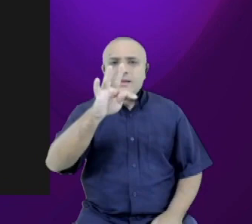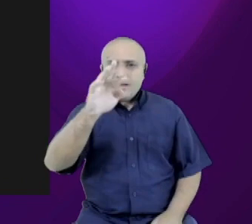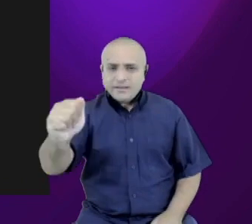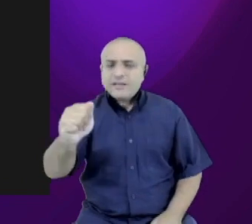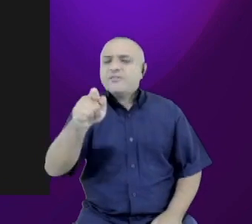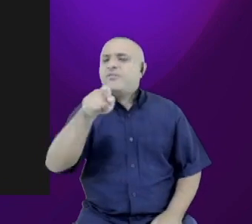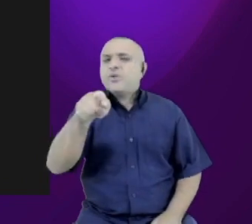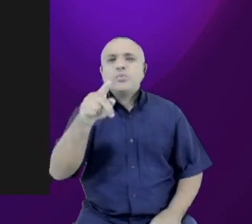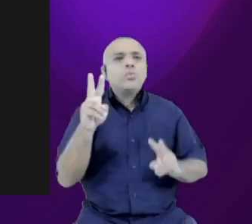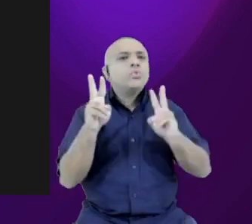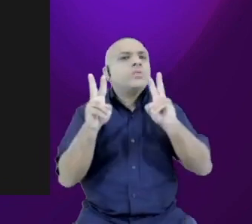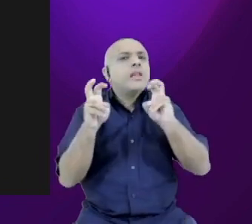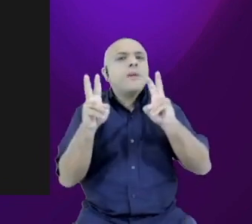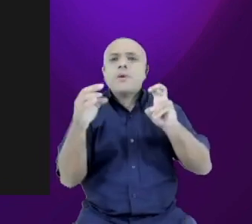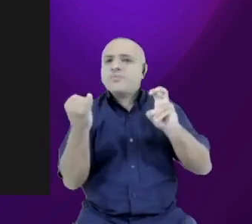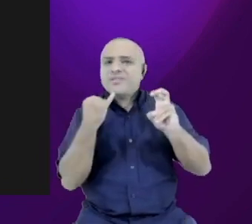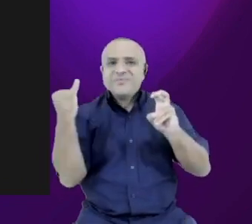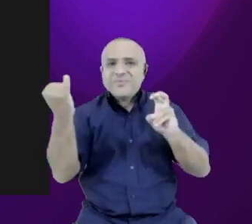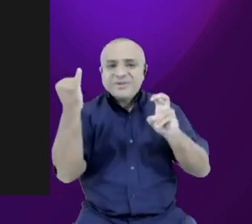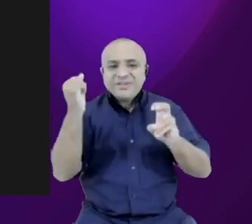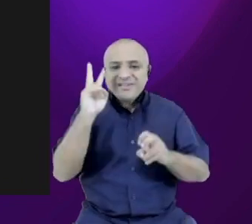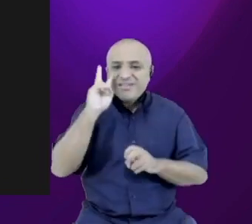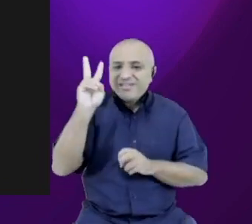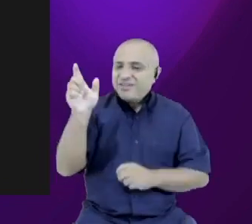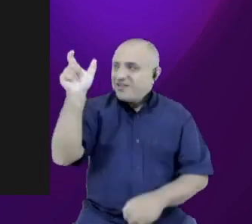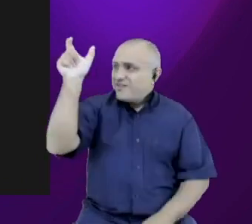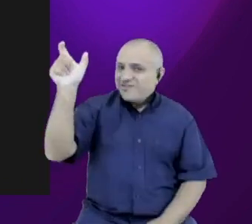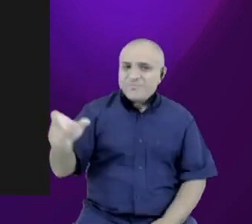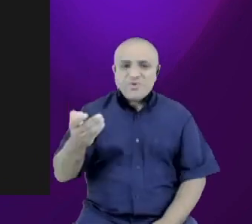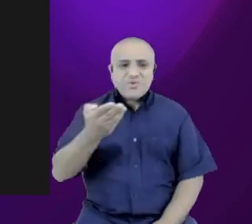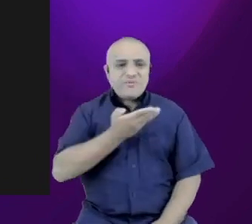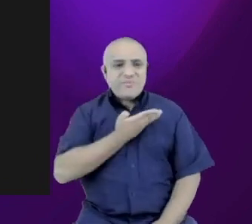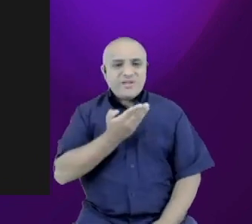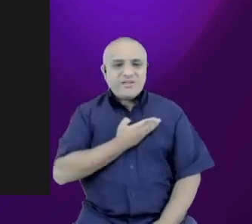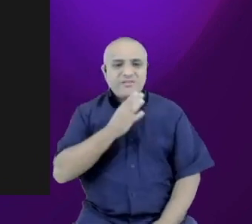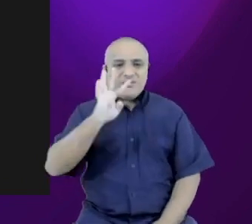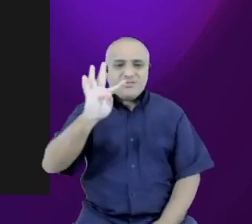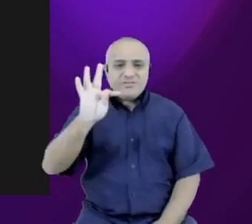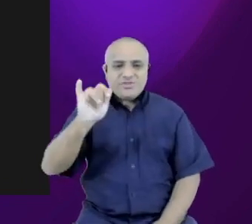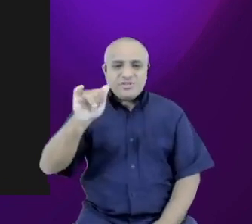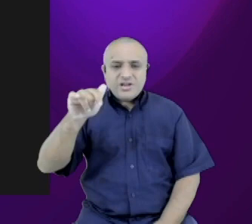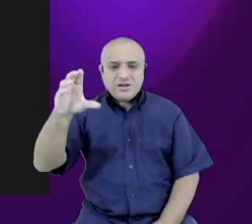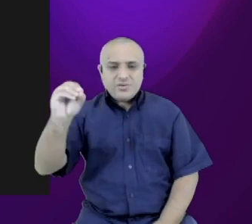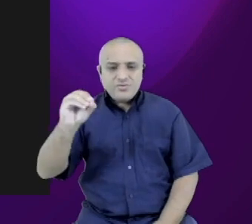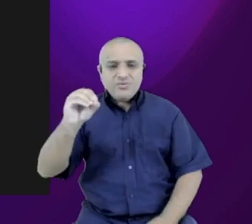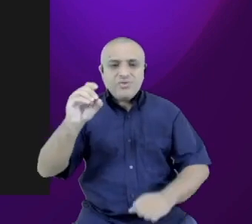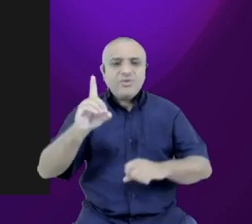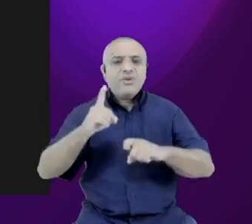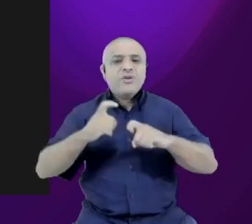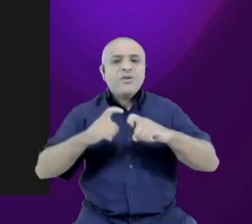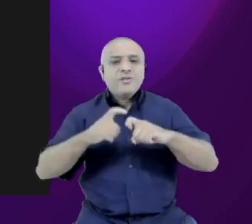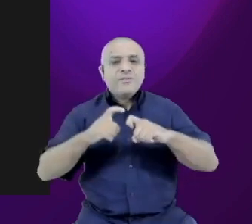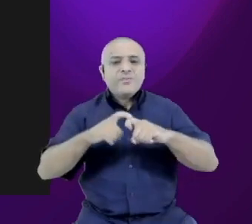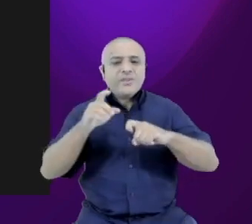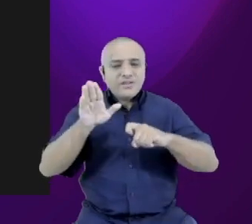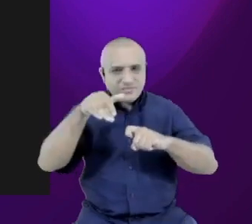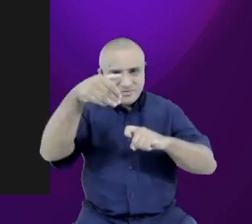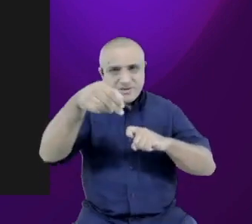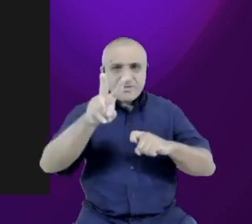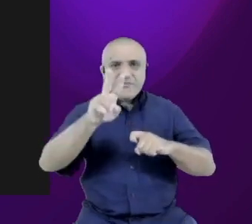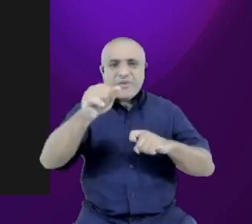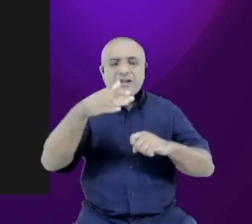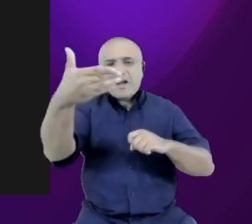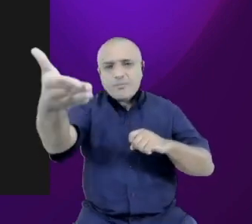bem importante. Já estou vendo aqui no canto da tela meu amigo Tiago Frigini, doutor Tiago Frigini, que vai, né, conduzir